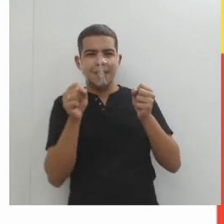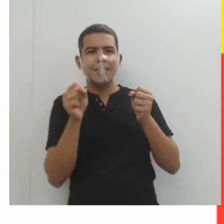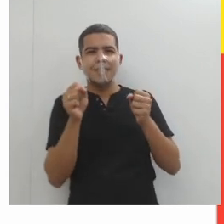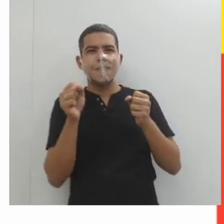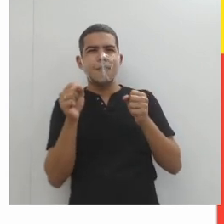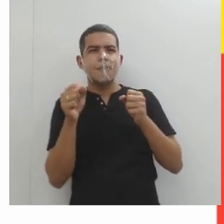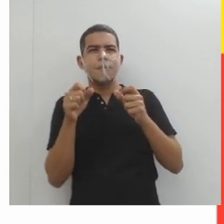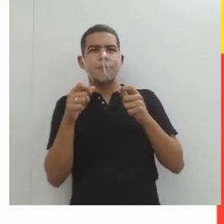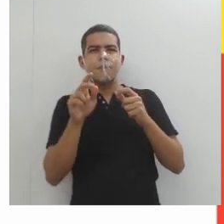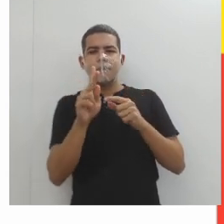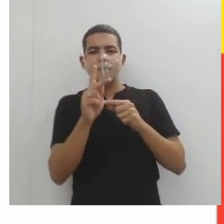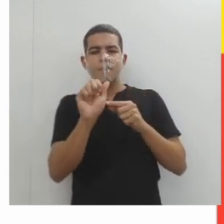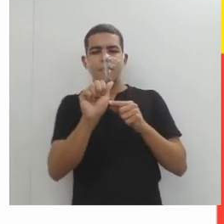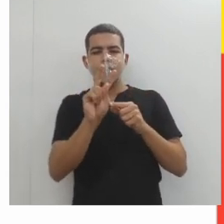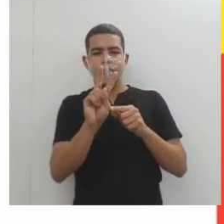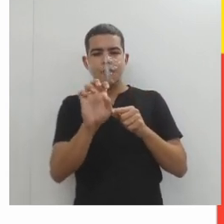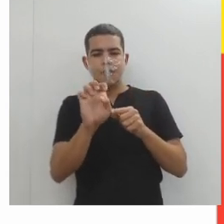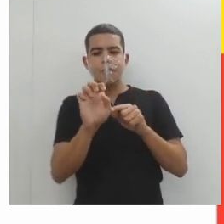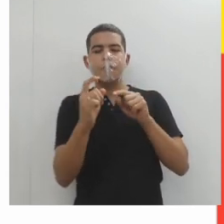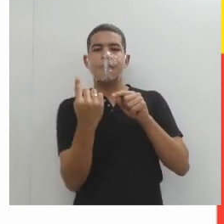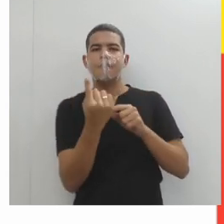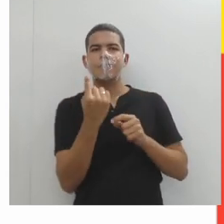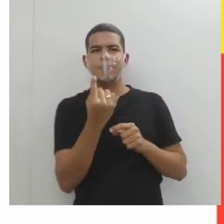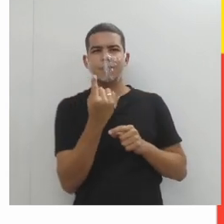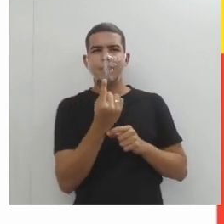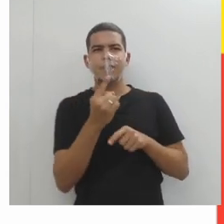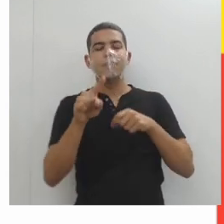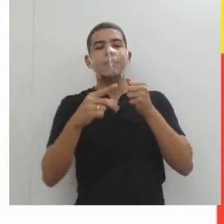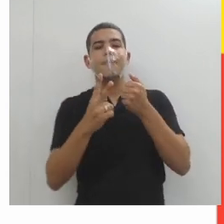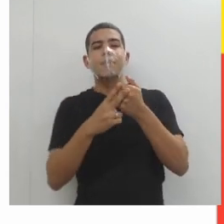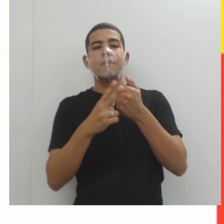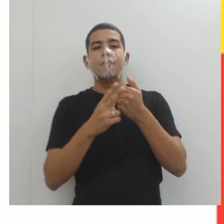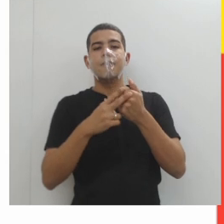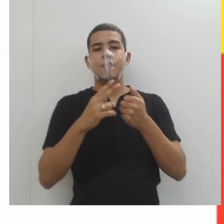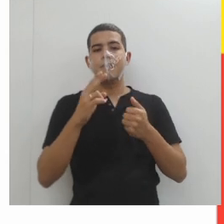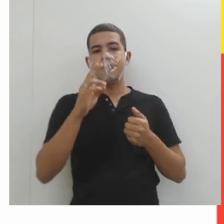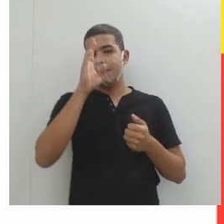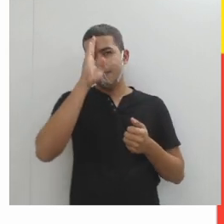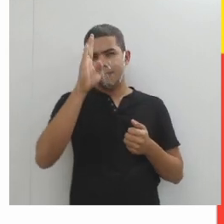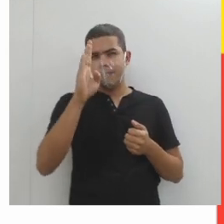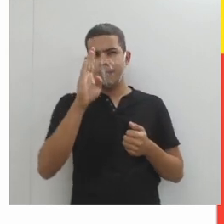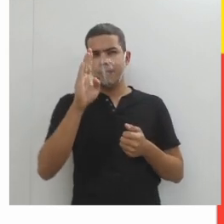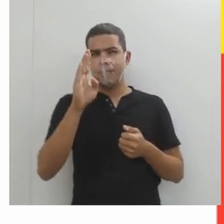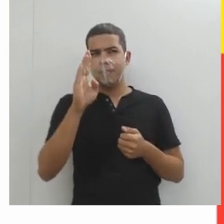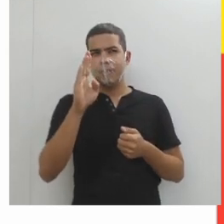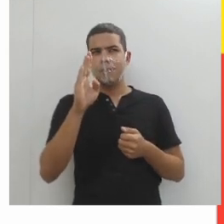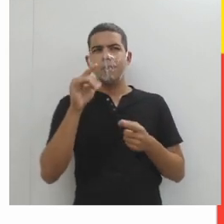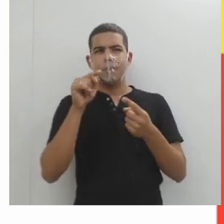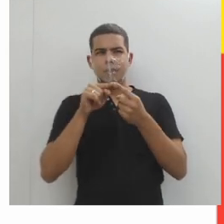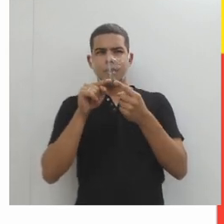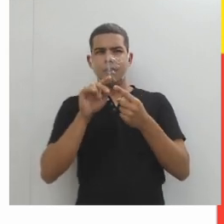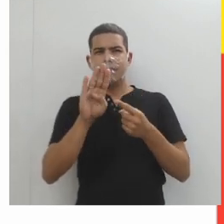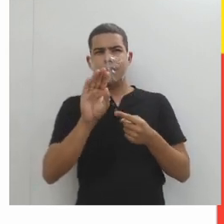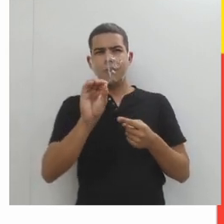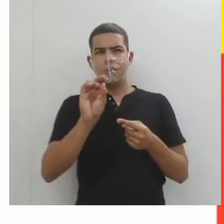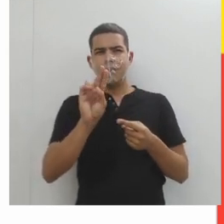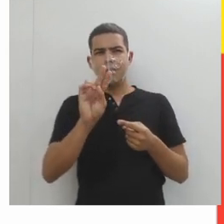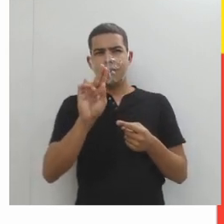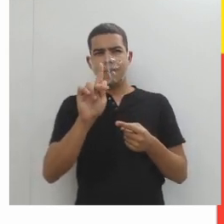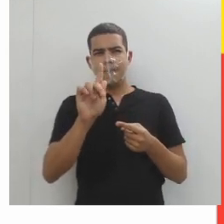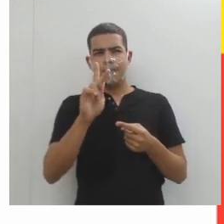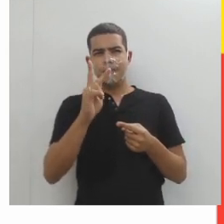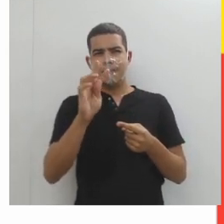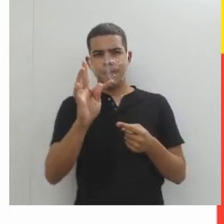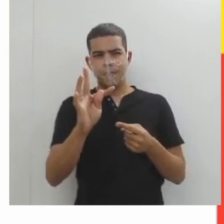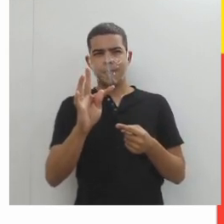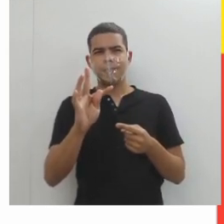somente do have sozinho, tá? Depois eu preciso do verbo principal no particípio passado, já está no particípio passado, é o bought que está lá, e depois eu